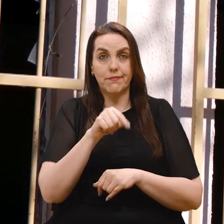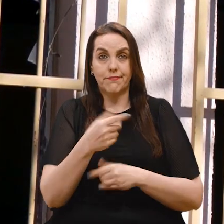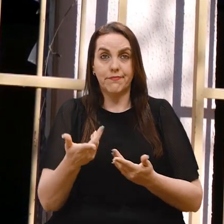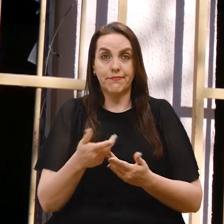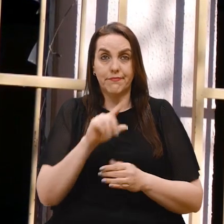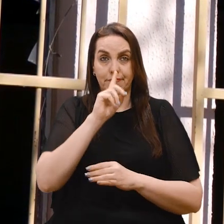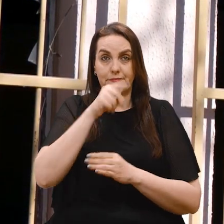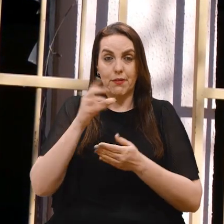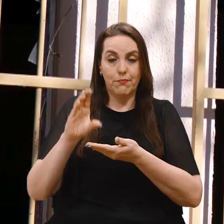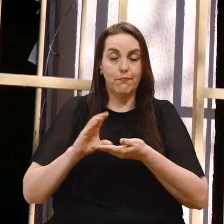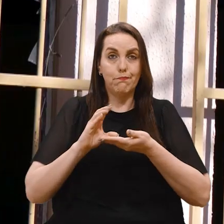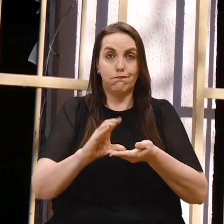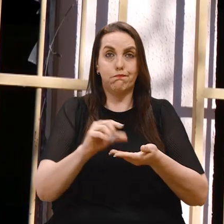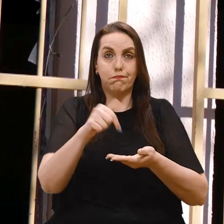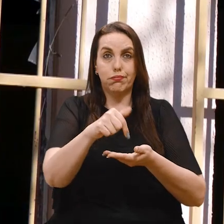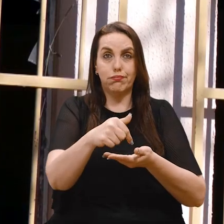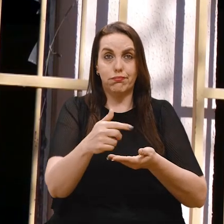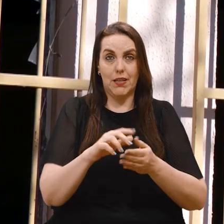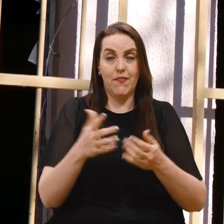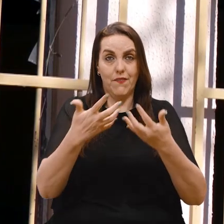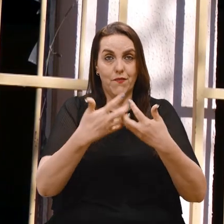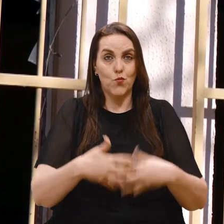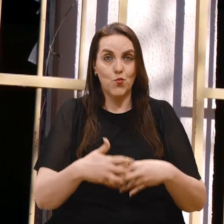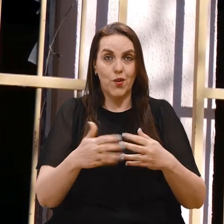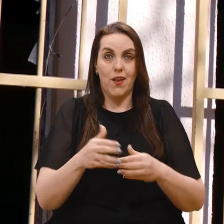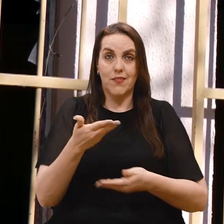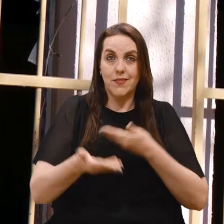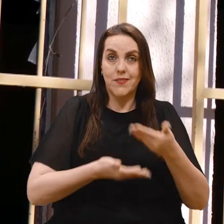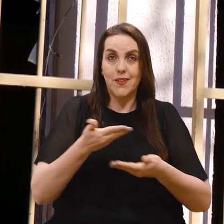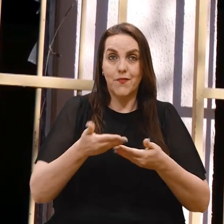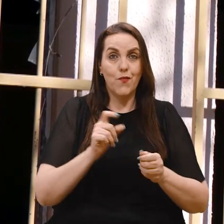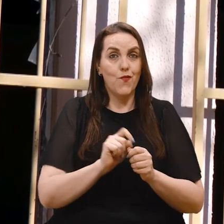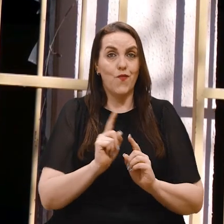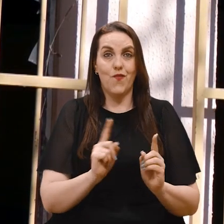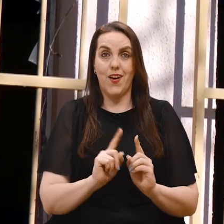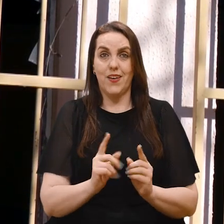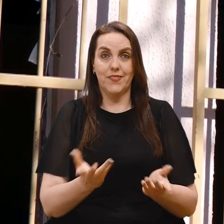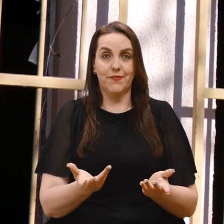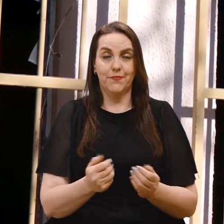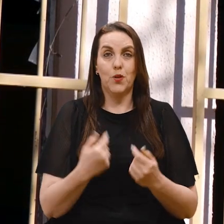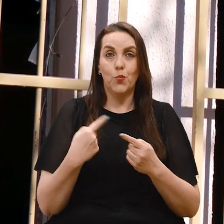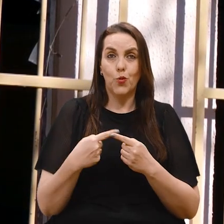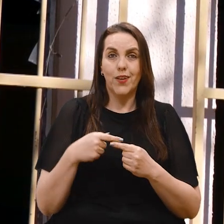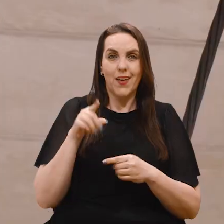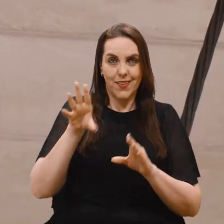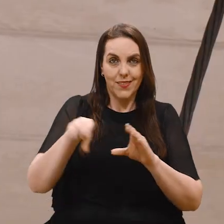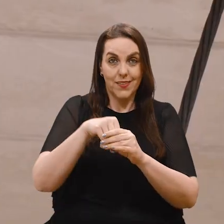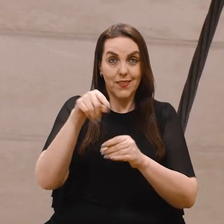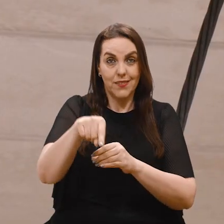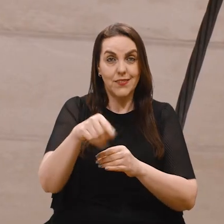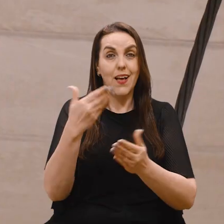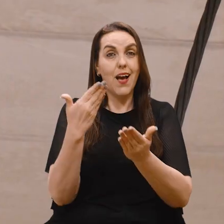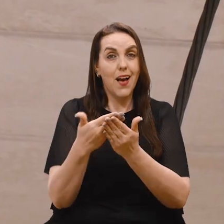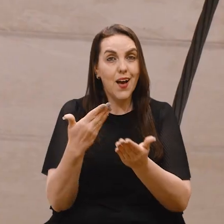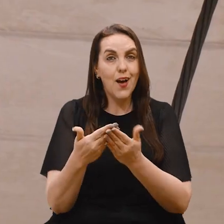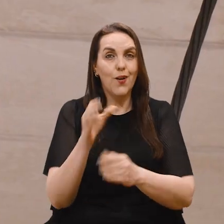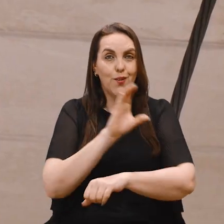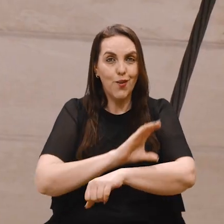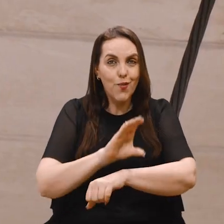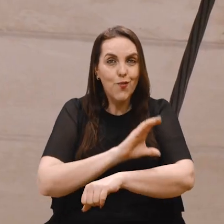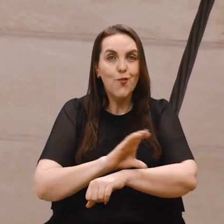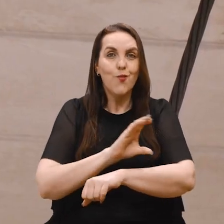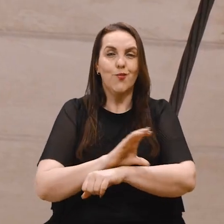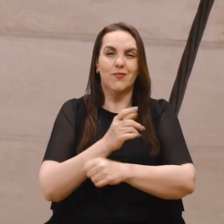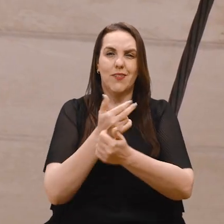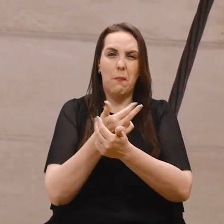as verbas, fazer o serviço, eles não fazem, né? Porque daí eles teriam aula, eles teriam curso, dá para fazer um monte de